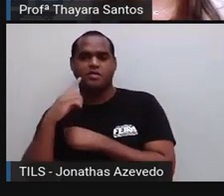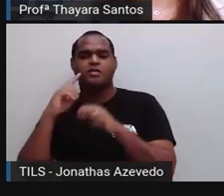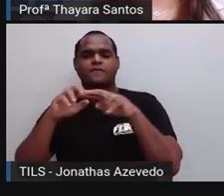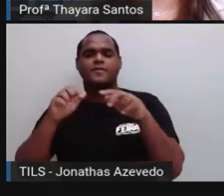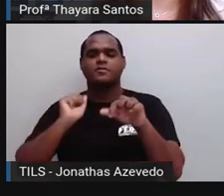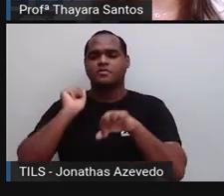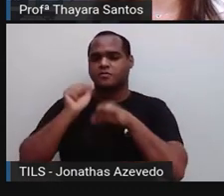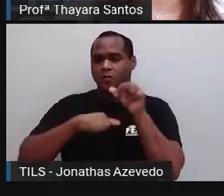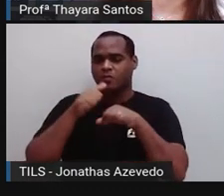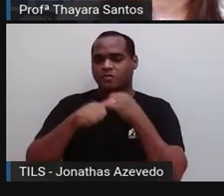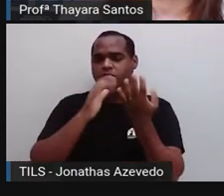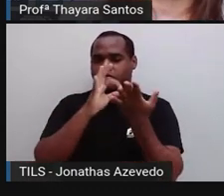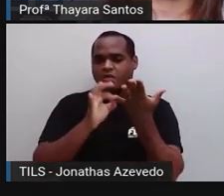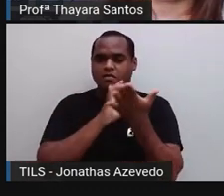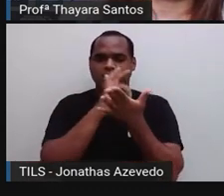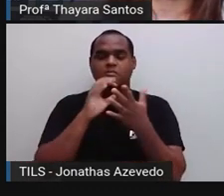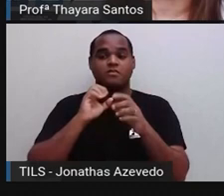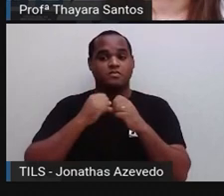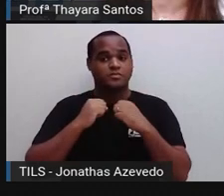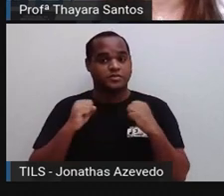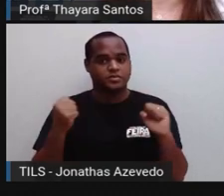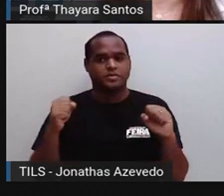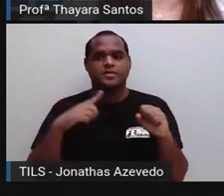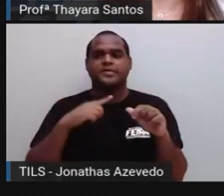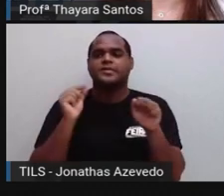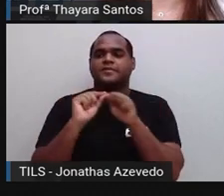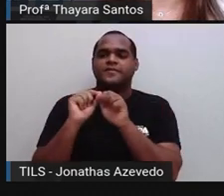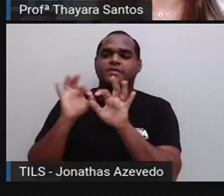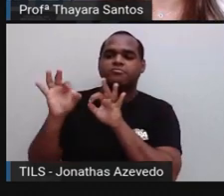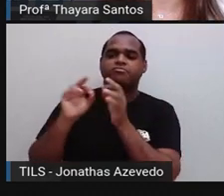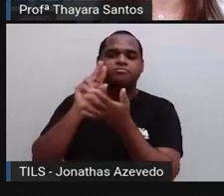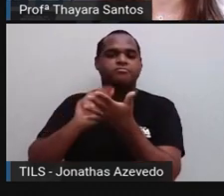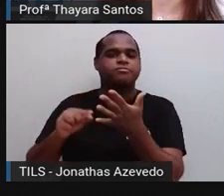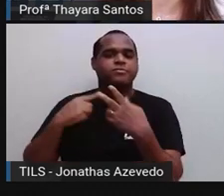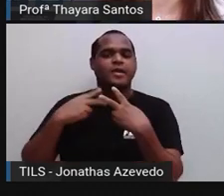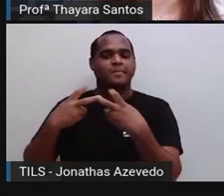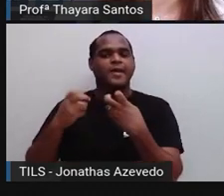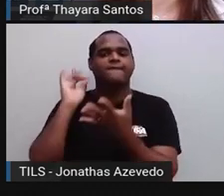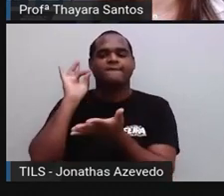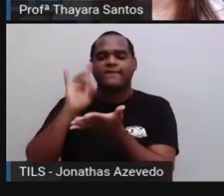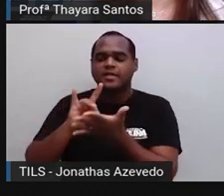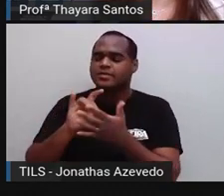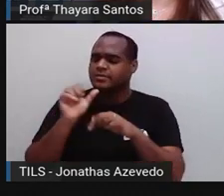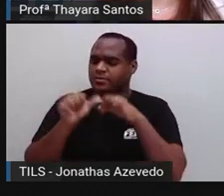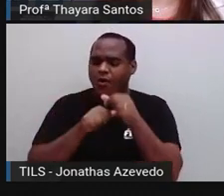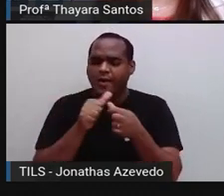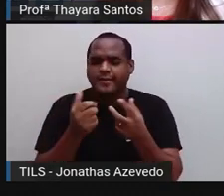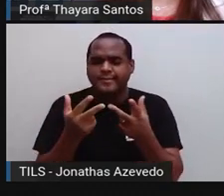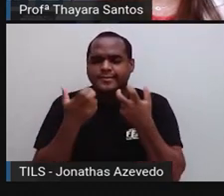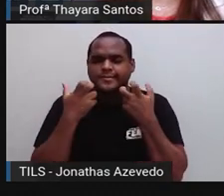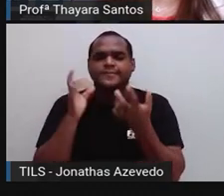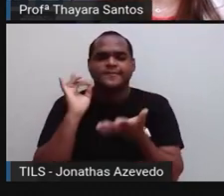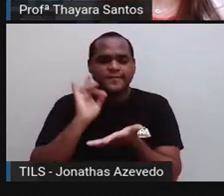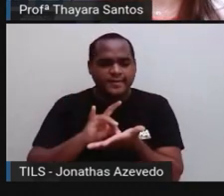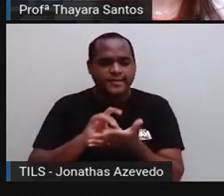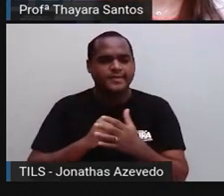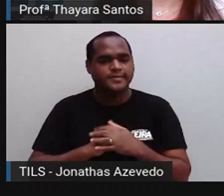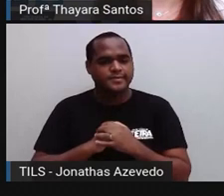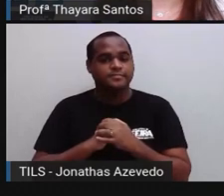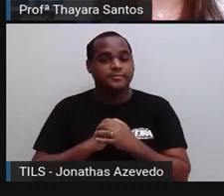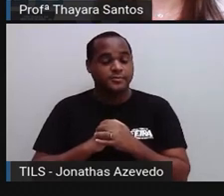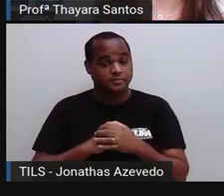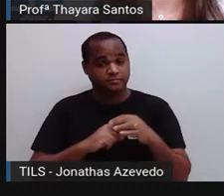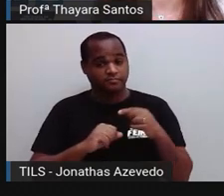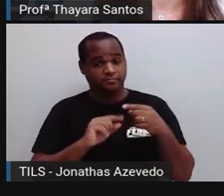agem alterando a atividade das células nervosas, fazendo com que o usuário perceba a realidade de uma maneira distorcida.